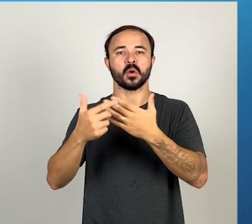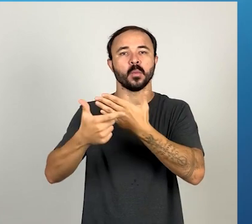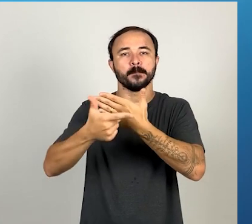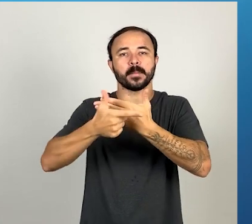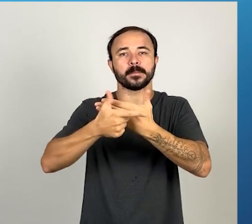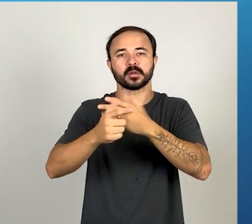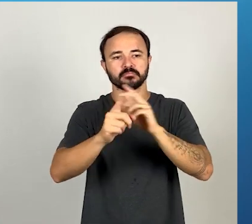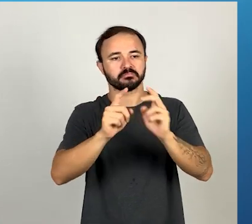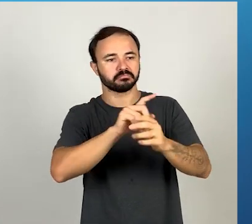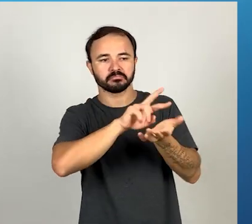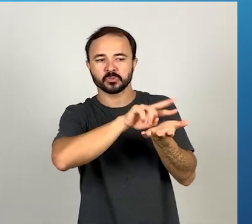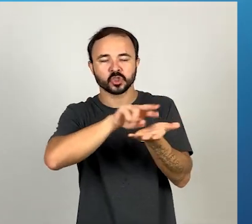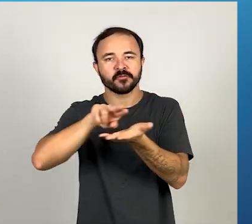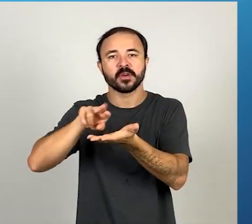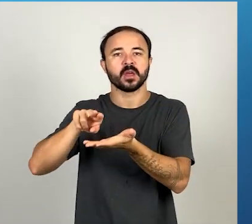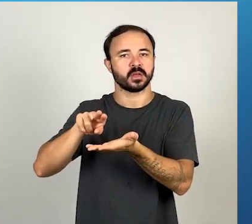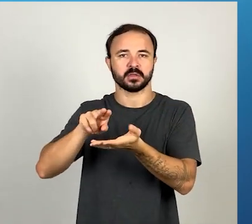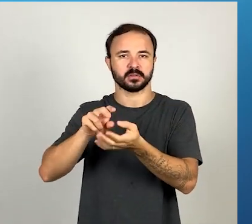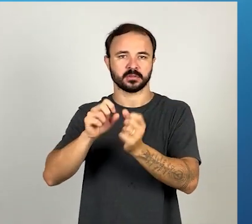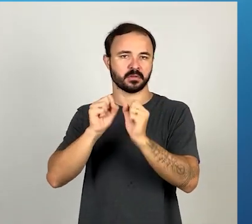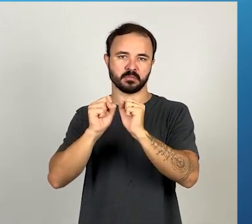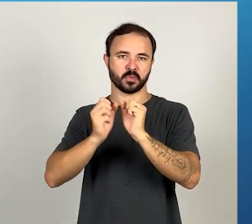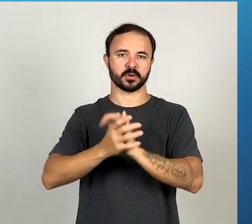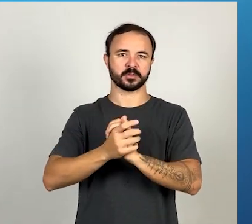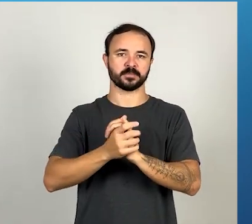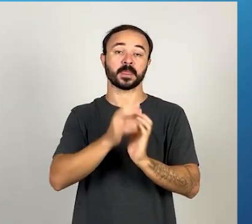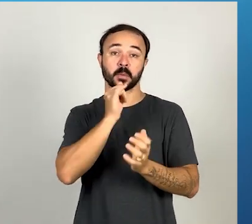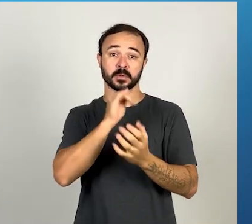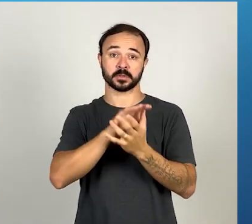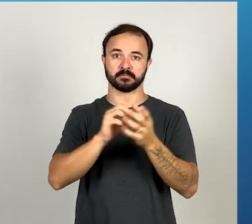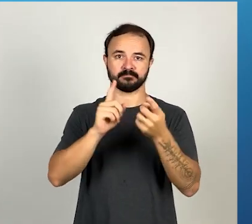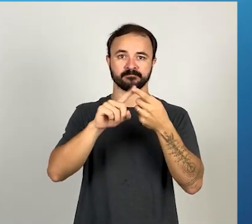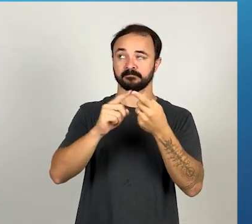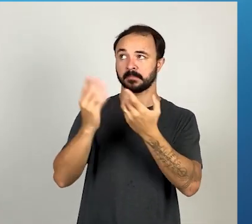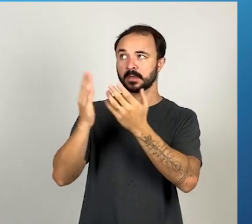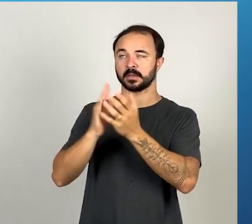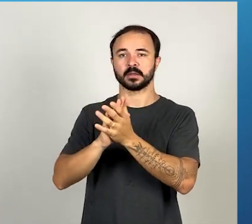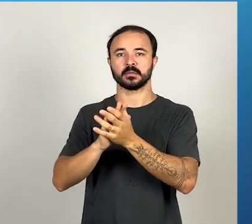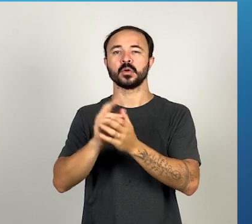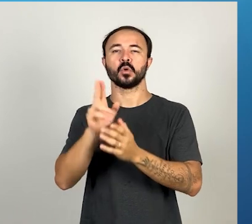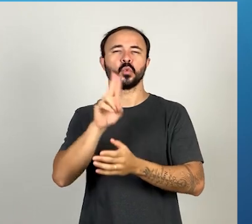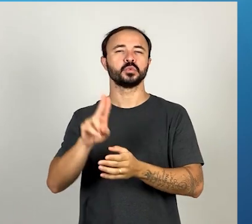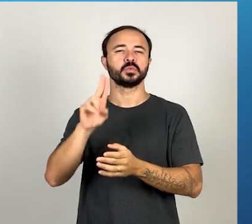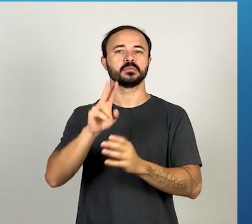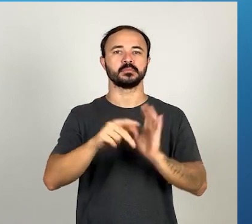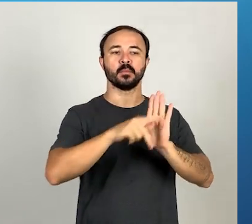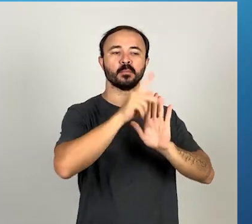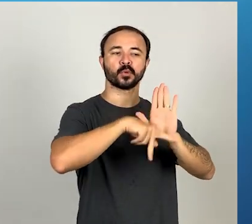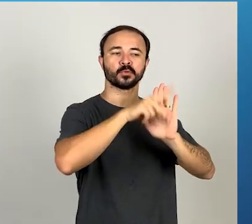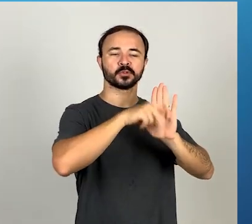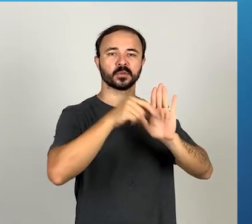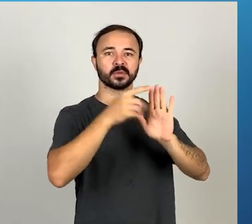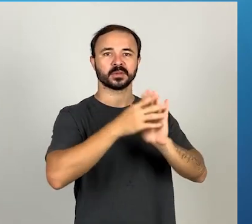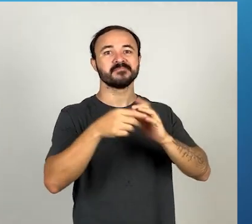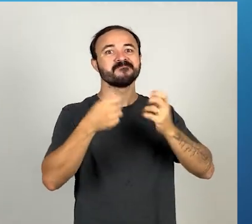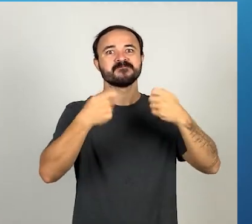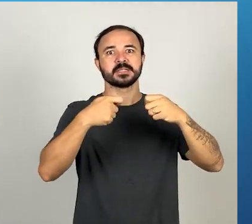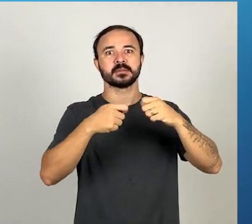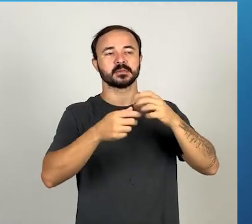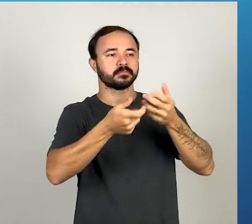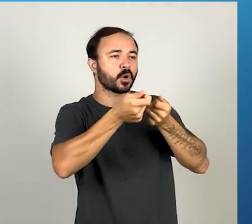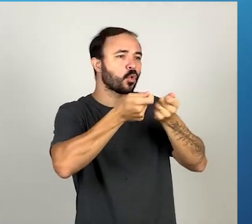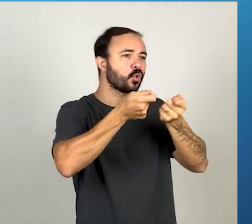a primeira placa do Arduino Mega é utilizada para projetos que precisam de muitas entradas, que vão trabalhar com